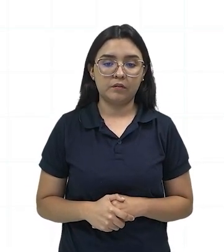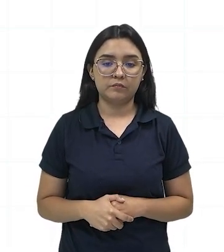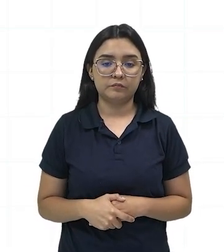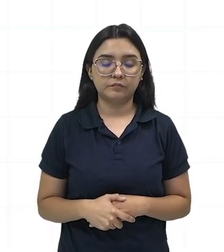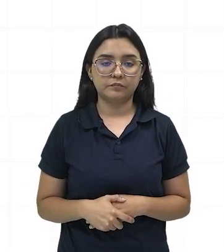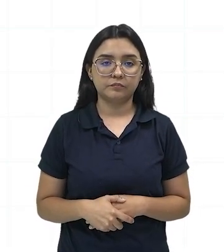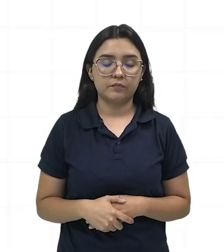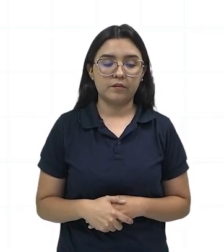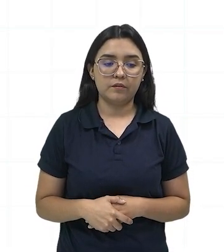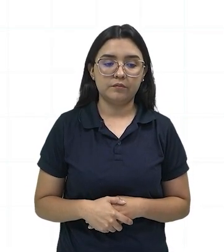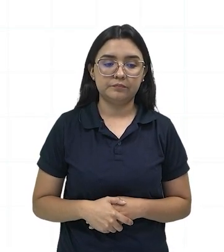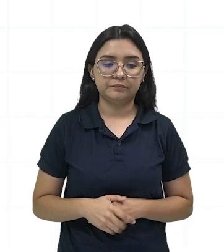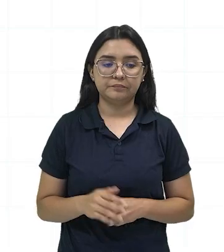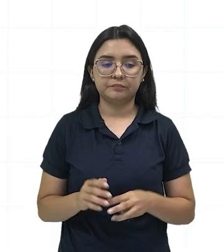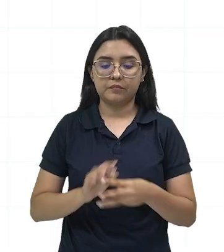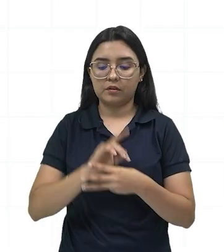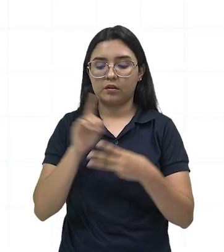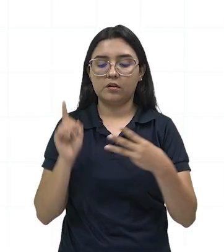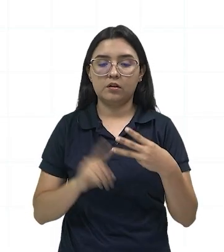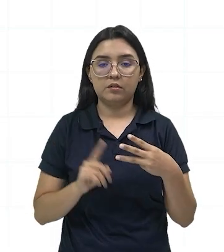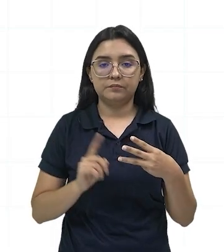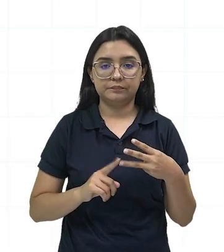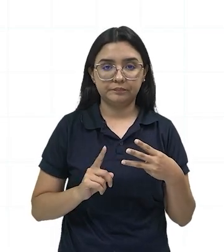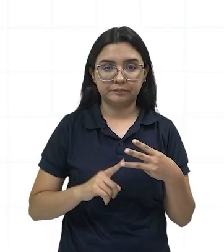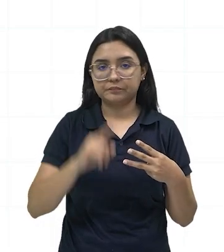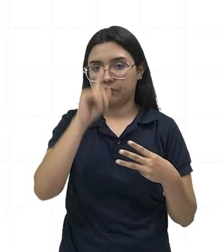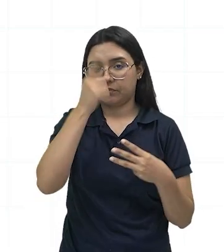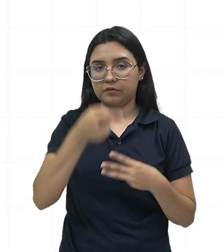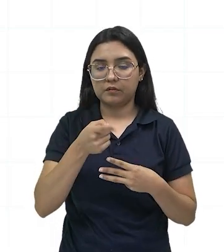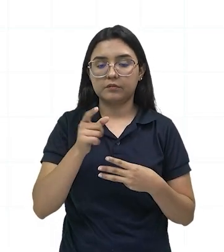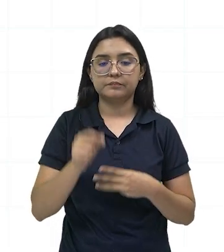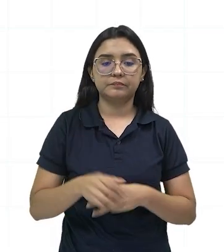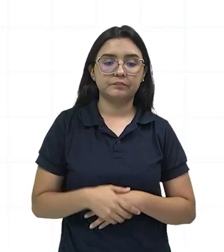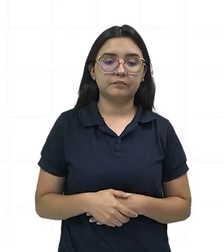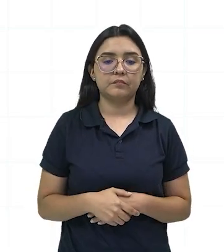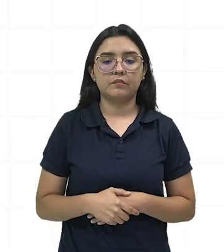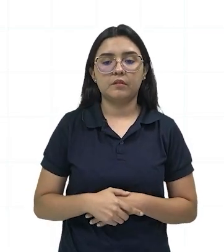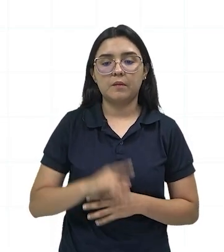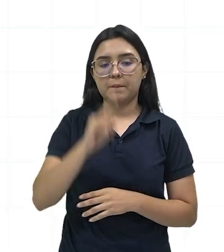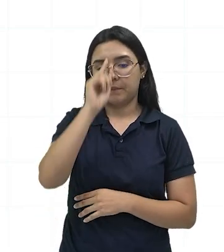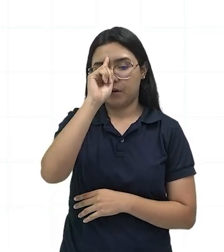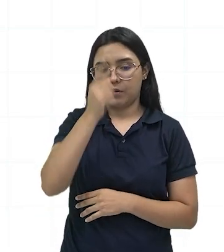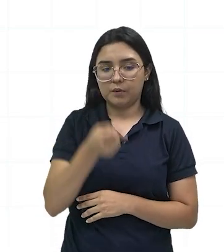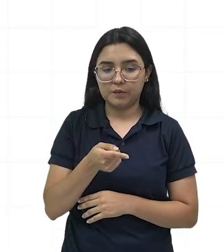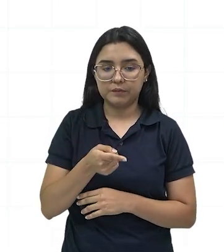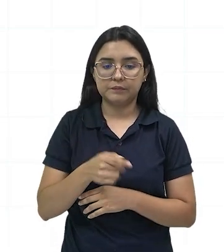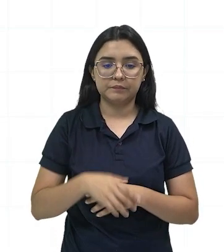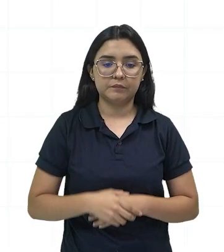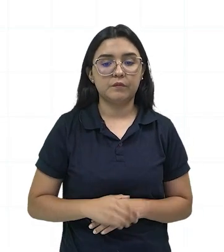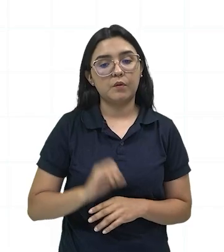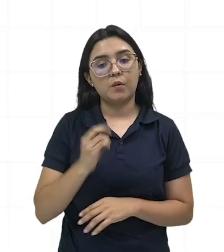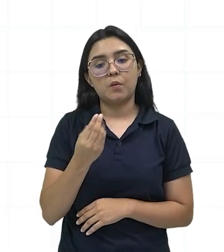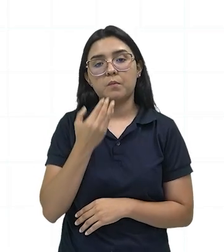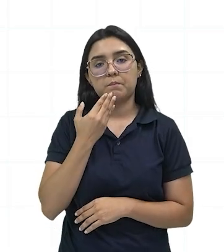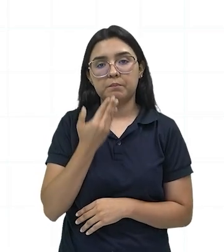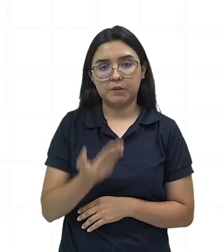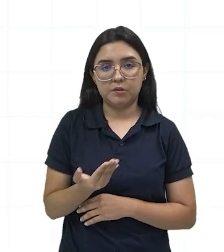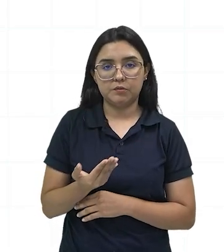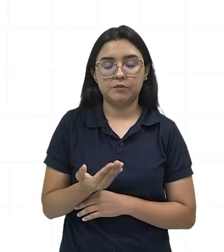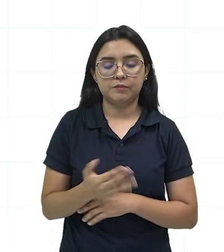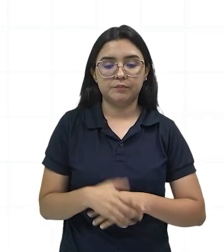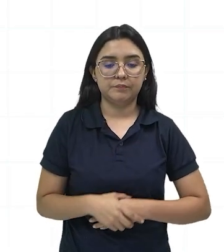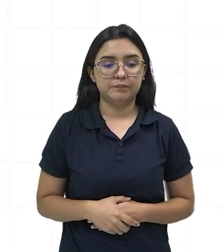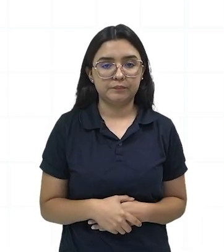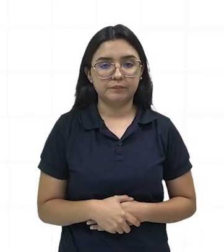haverá mudanças. E o modo imperativo expressa uma ordem, uma exigência ou um pedido que se espera